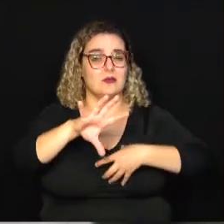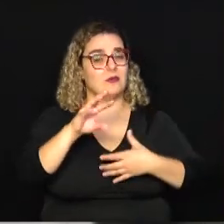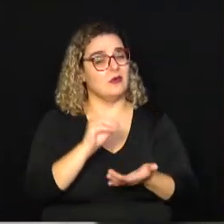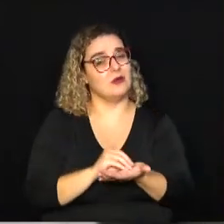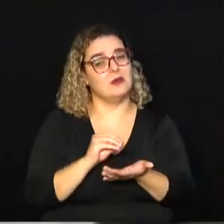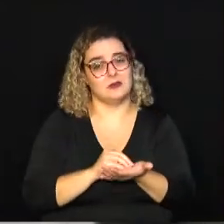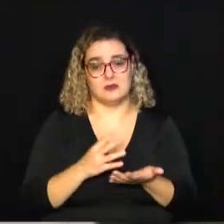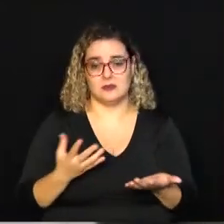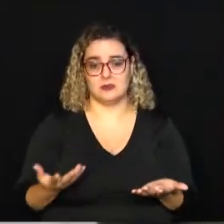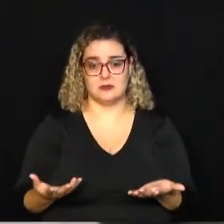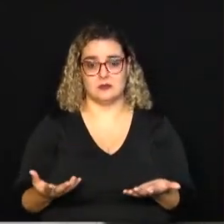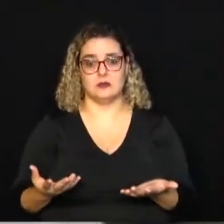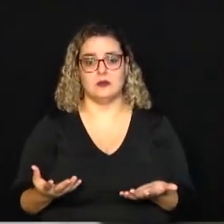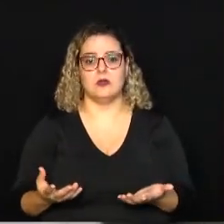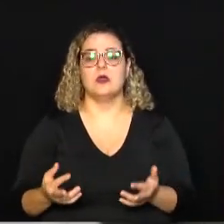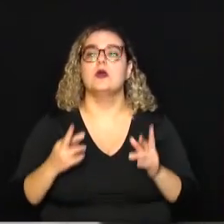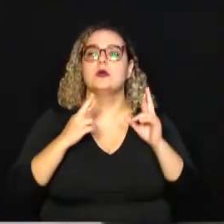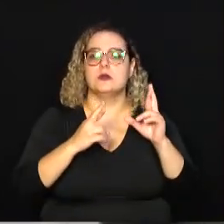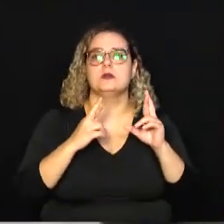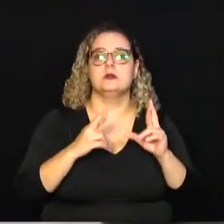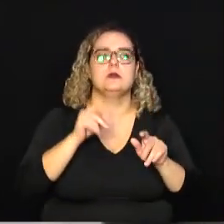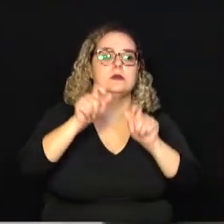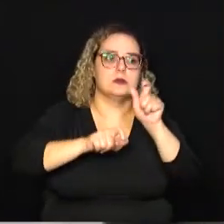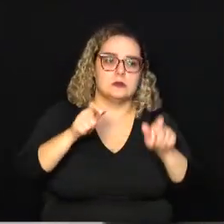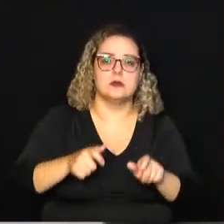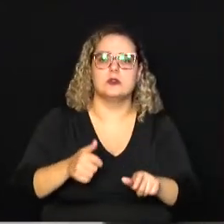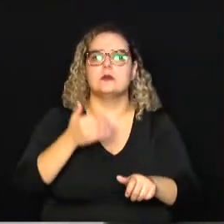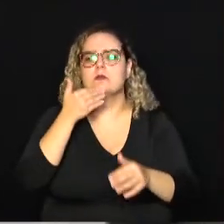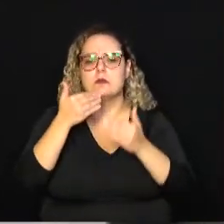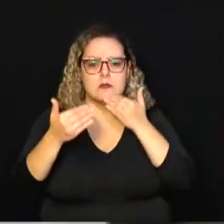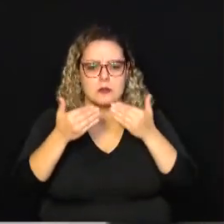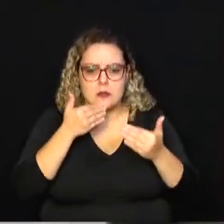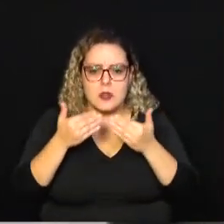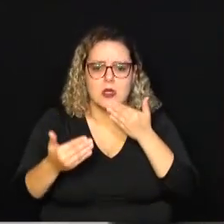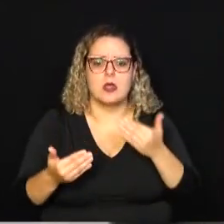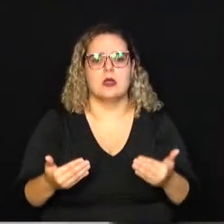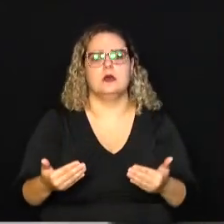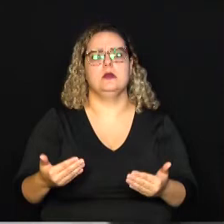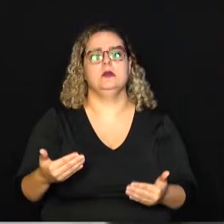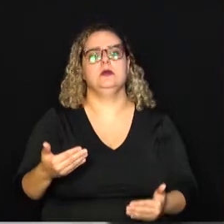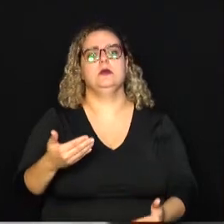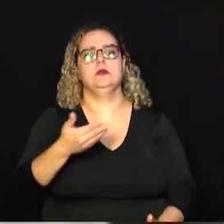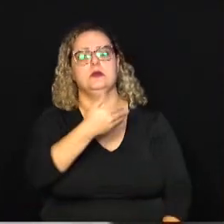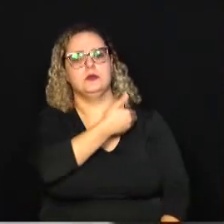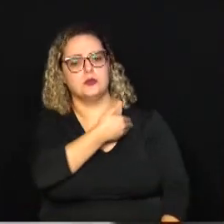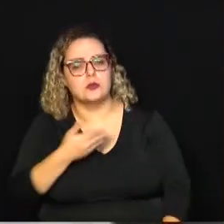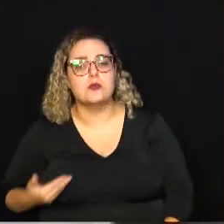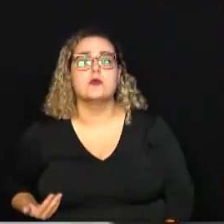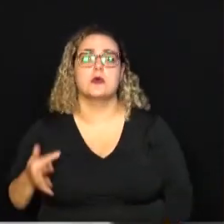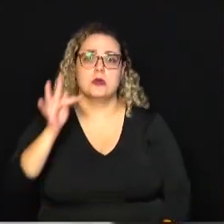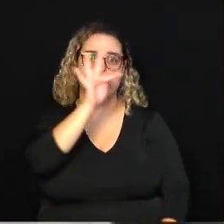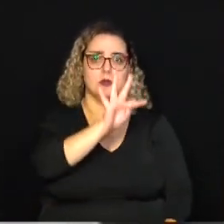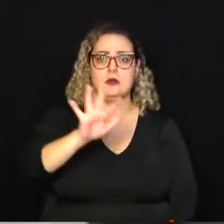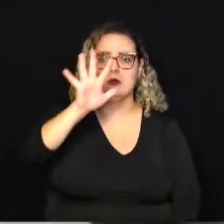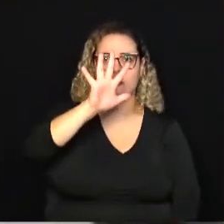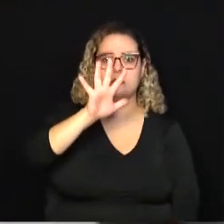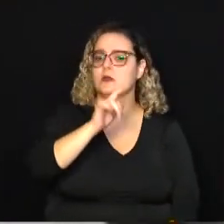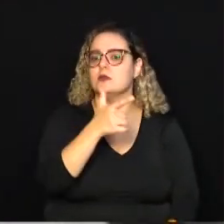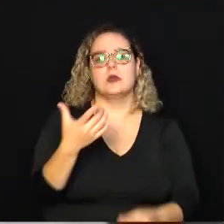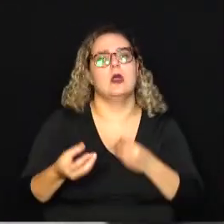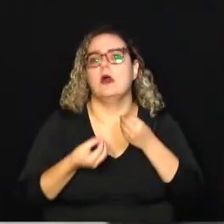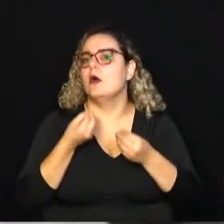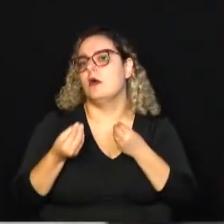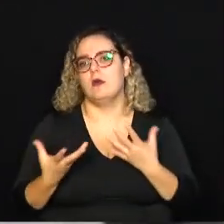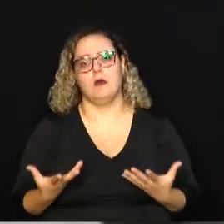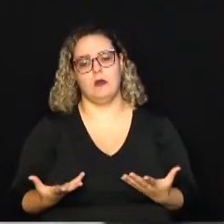povo cobre isso adequadamente do governante federal, porque é inadmissível que essa seja